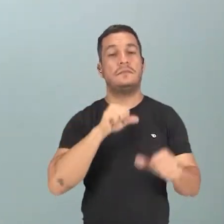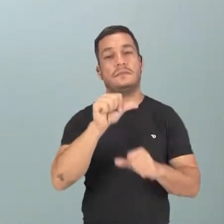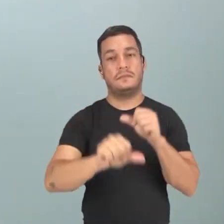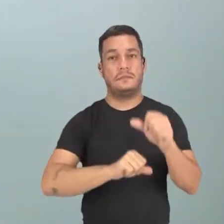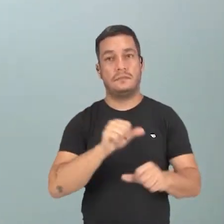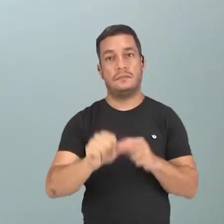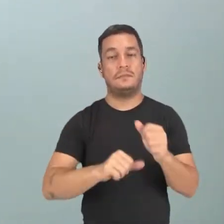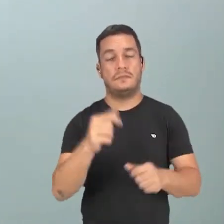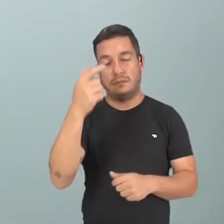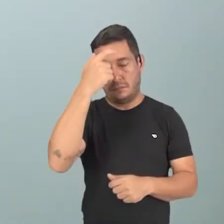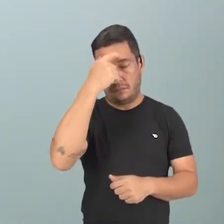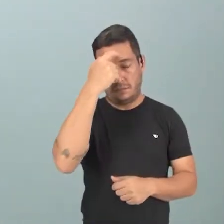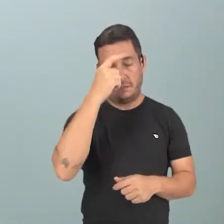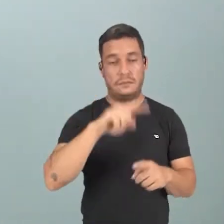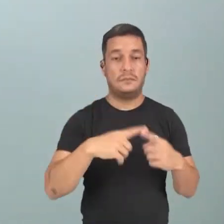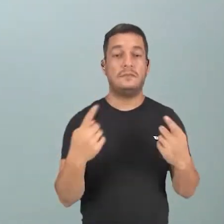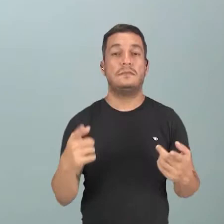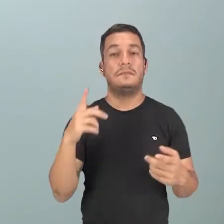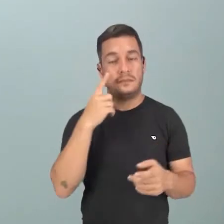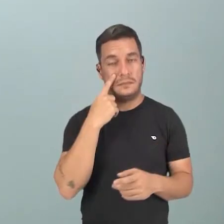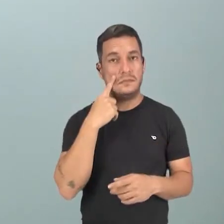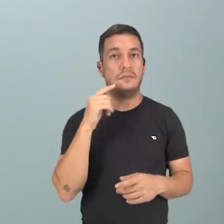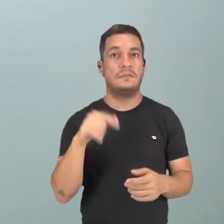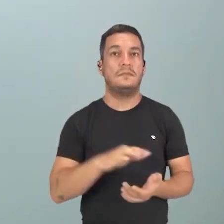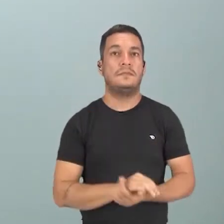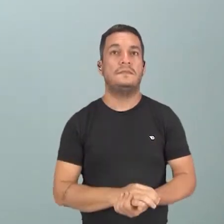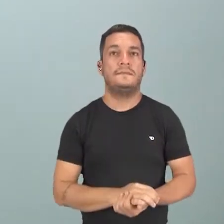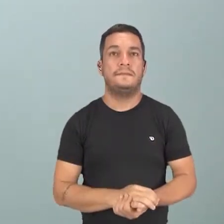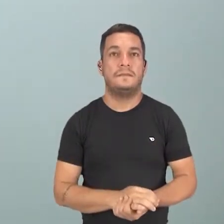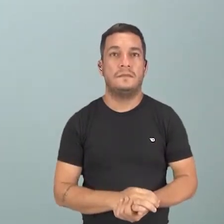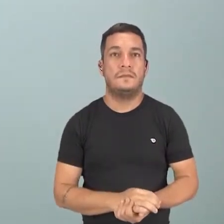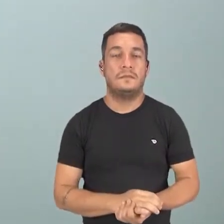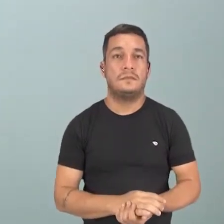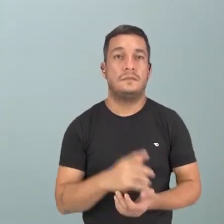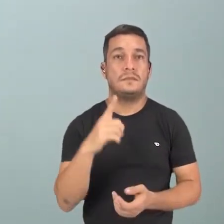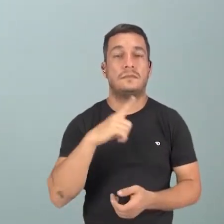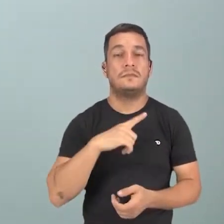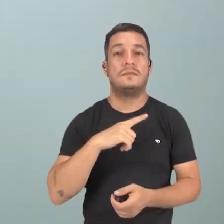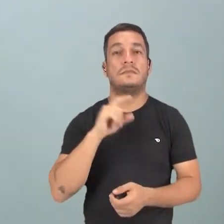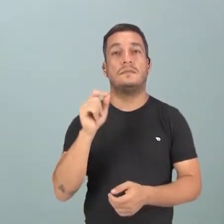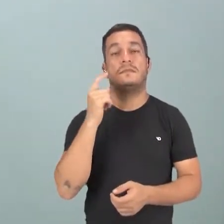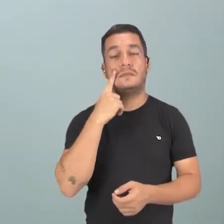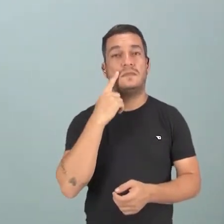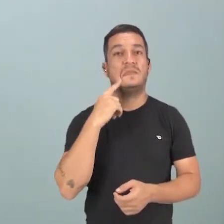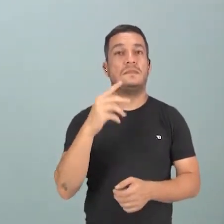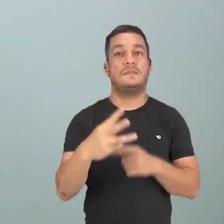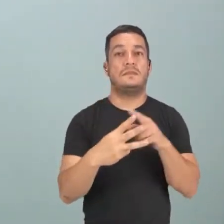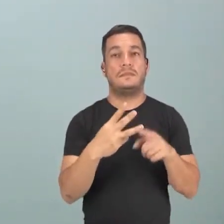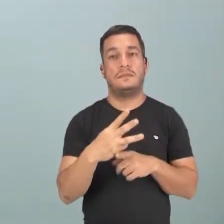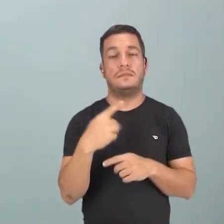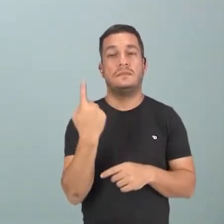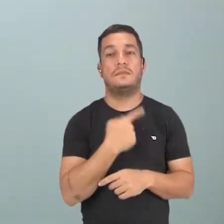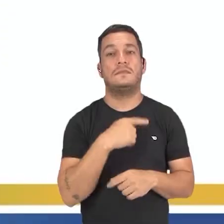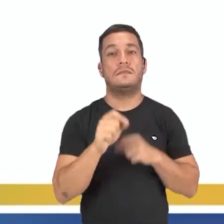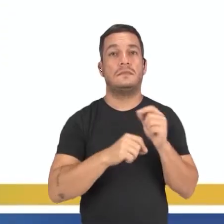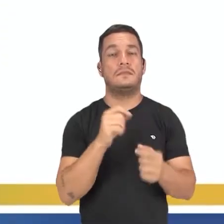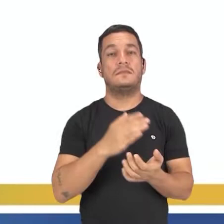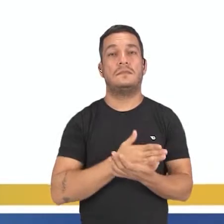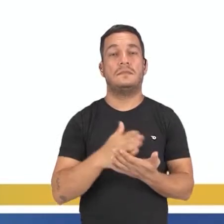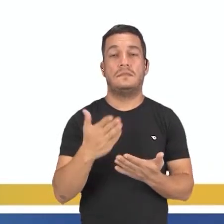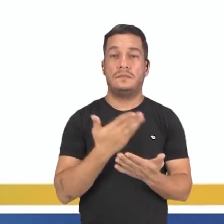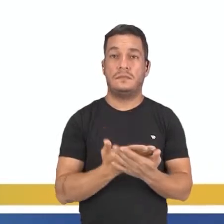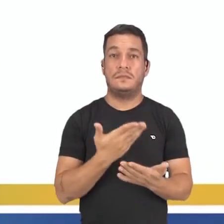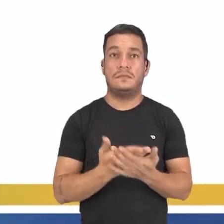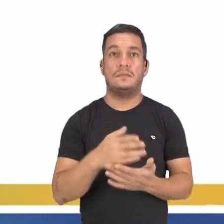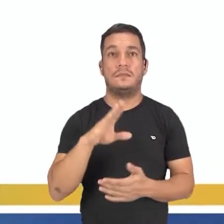mudar muito essa mentalidade, mas a gente vai chegar lá. E aí vem o segundo ponto daqueles 3 itens que nós colocamos no começo da nossa